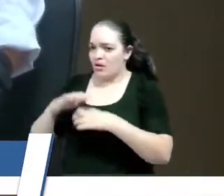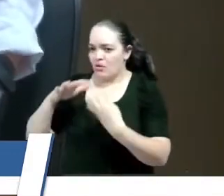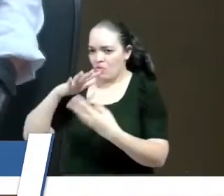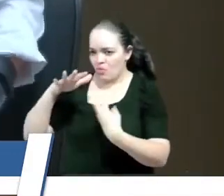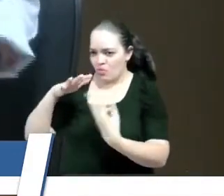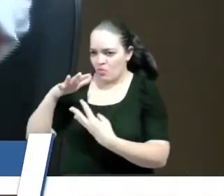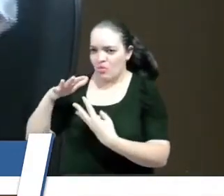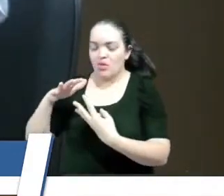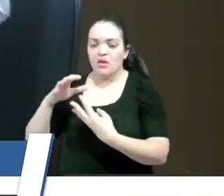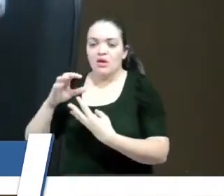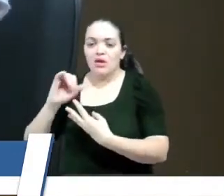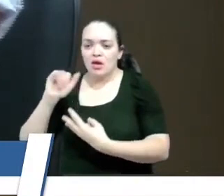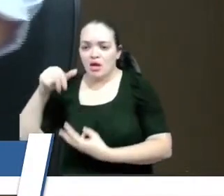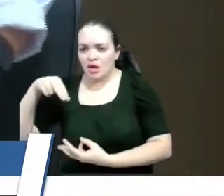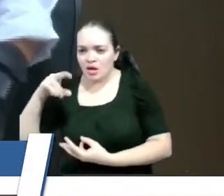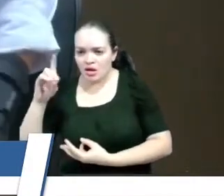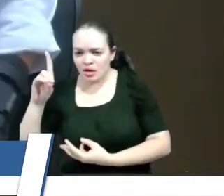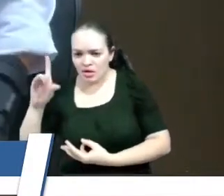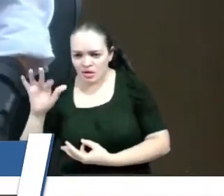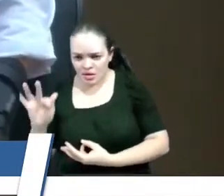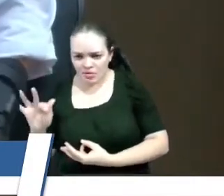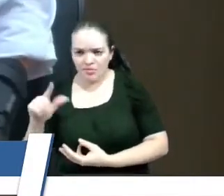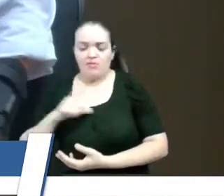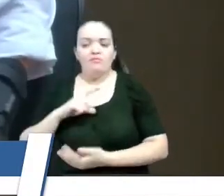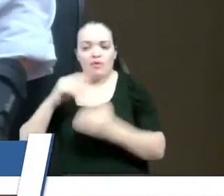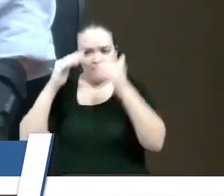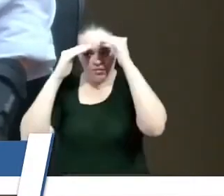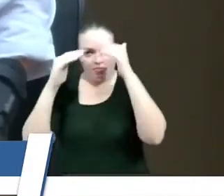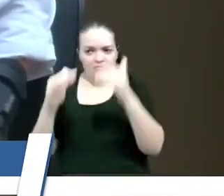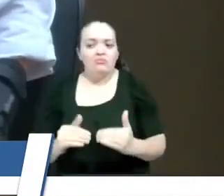Indef vai fazer de acordo com a